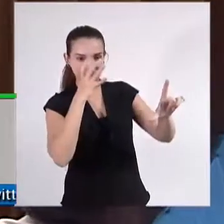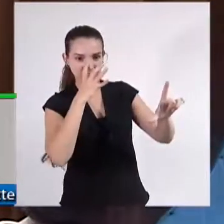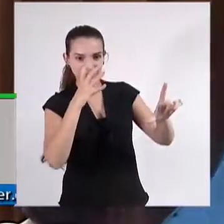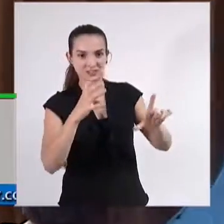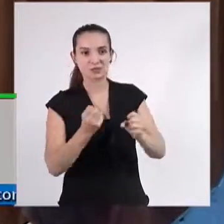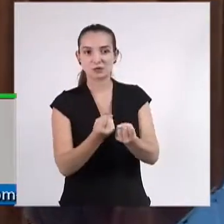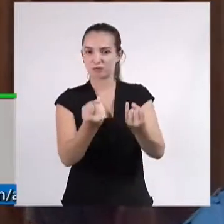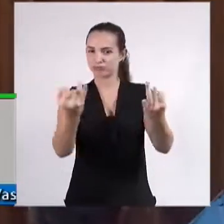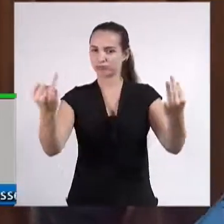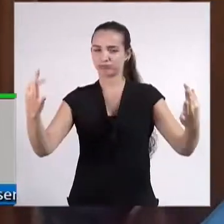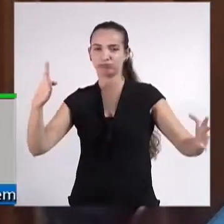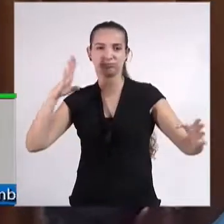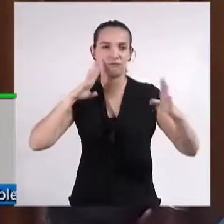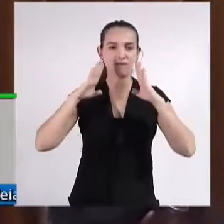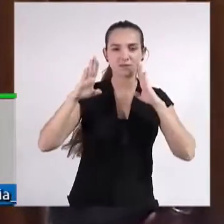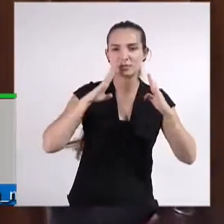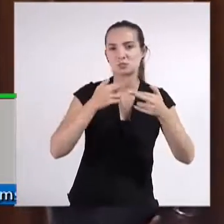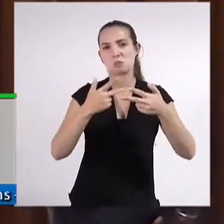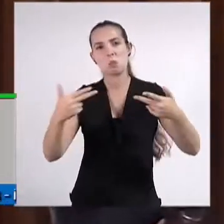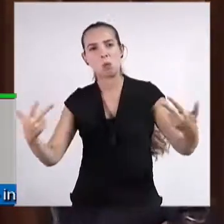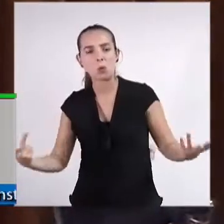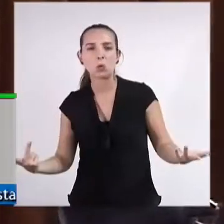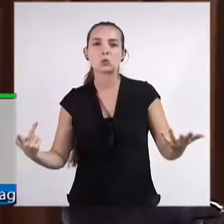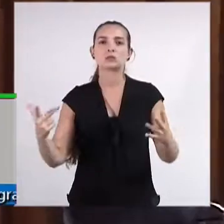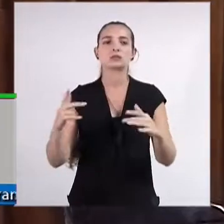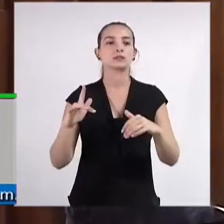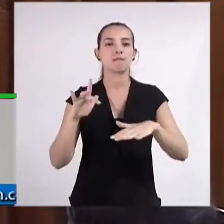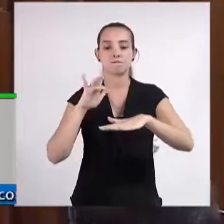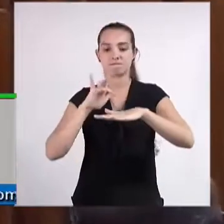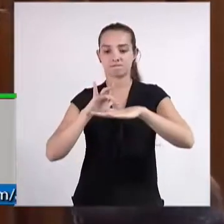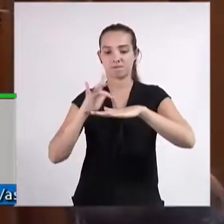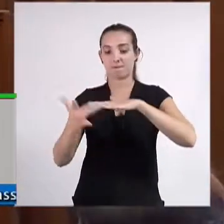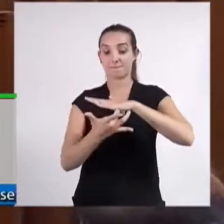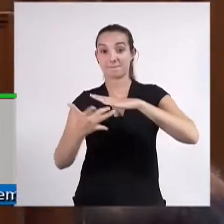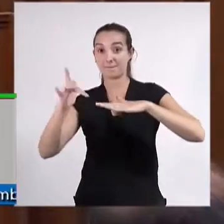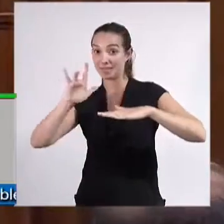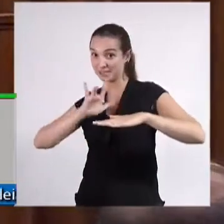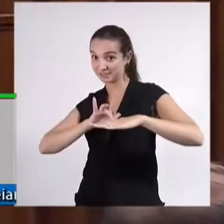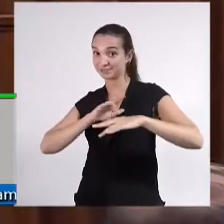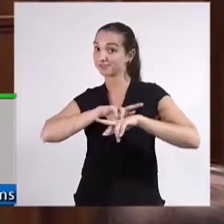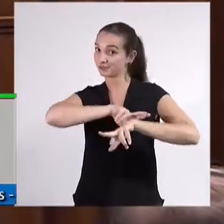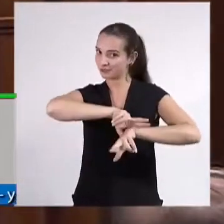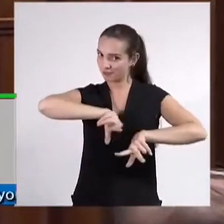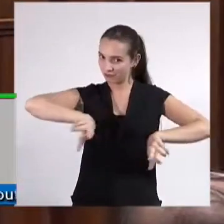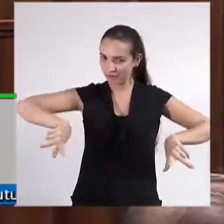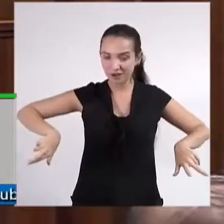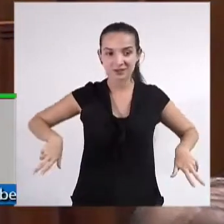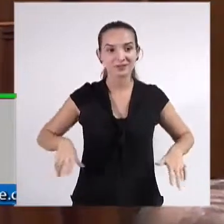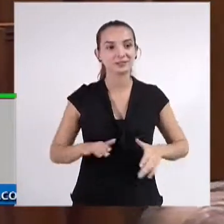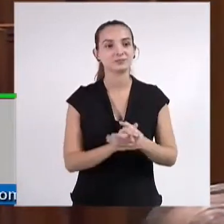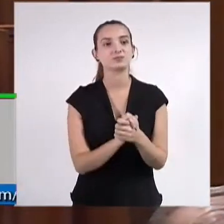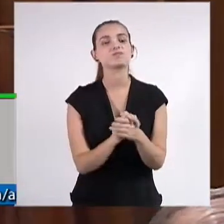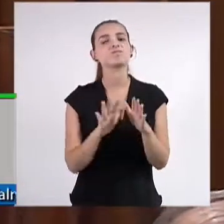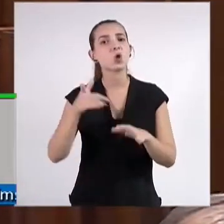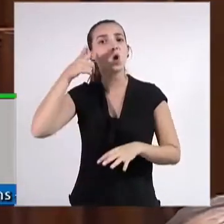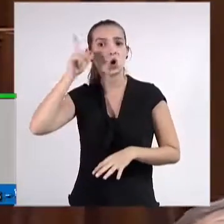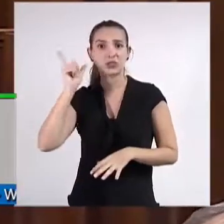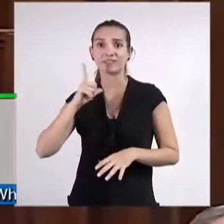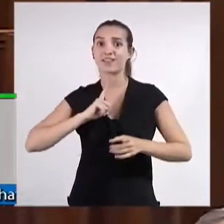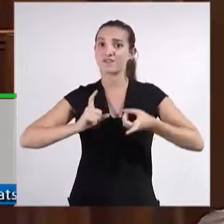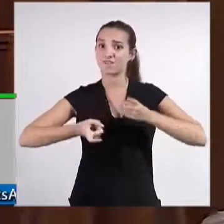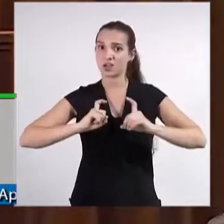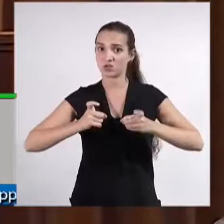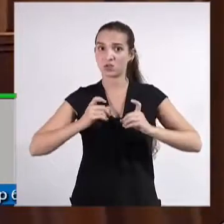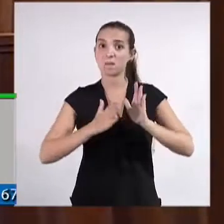comunicação, pelas diversas mídias. Bom, não poderia deixar de abordar a reunião de ontem, que foi